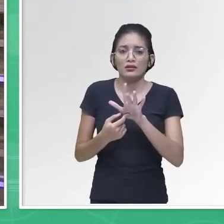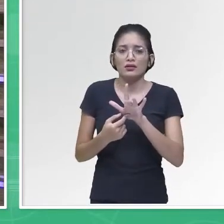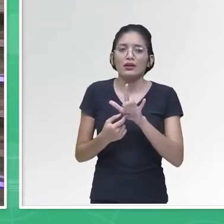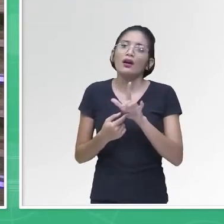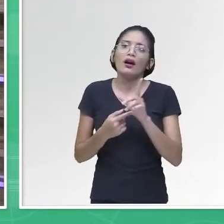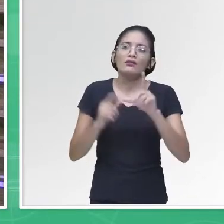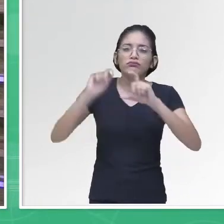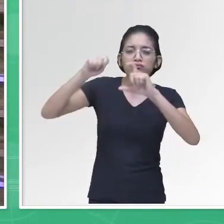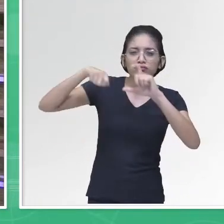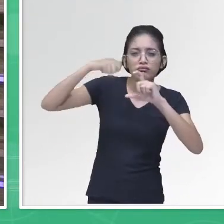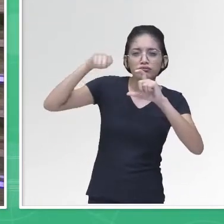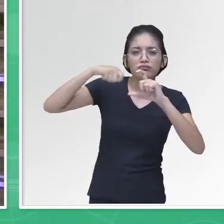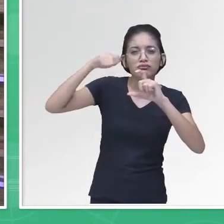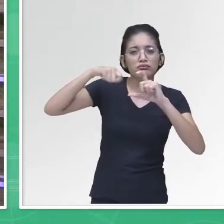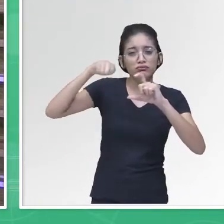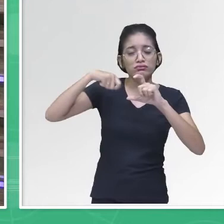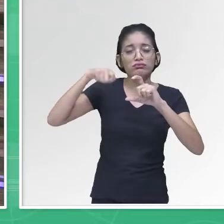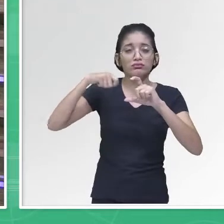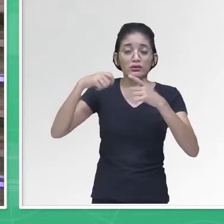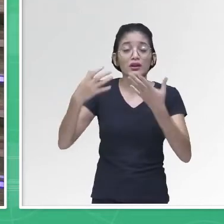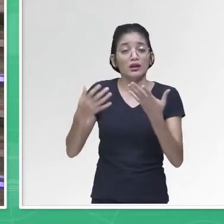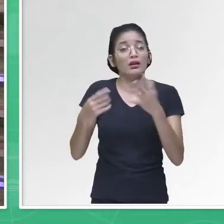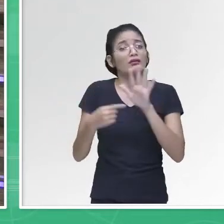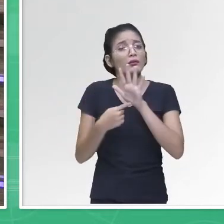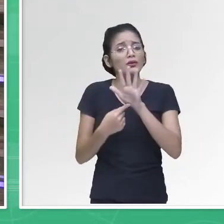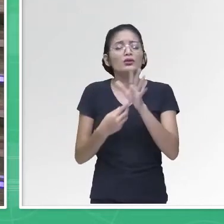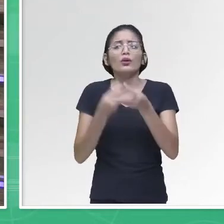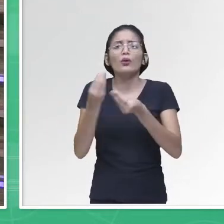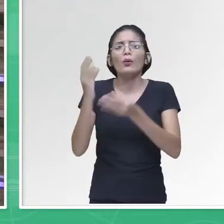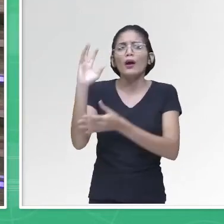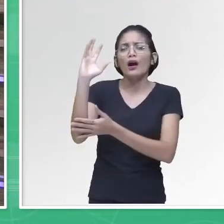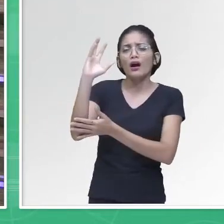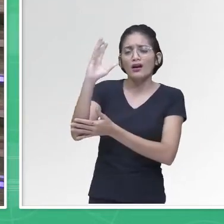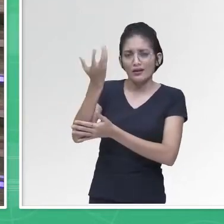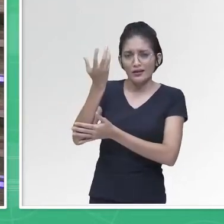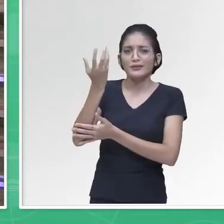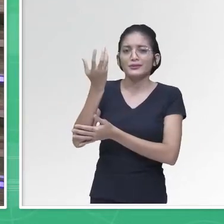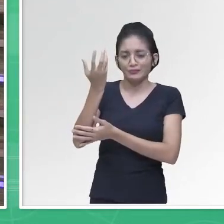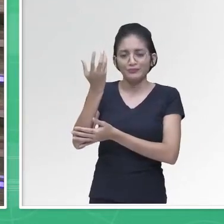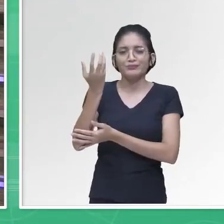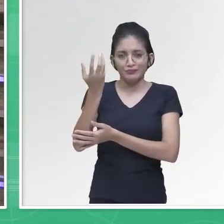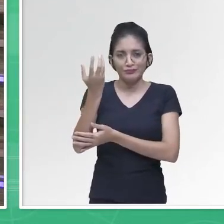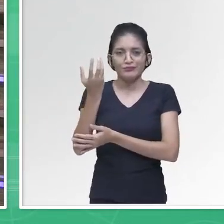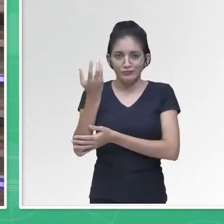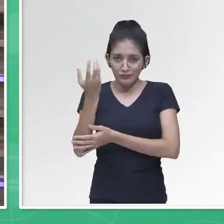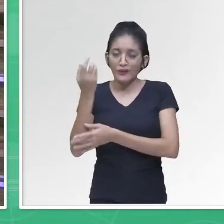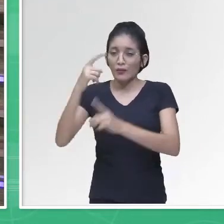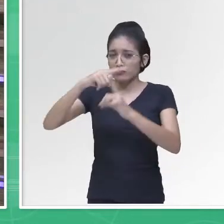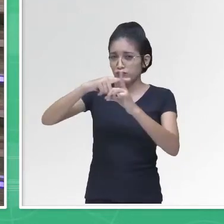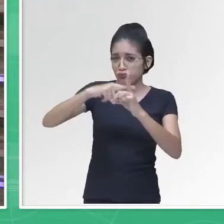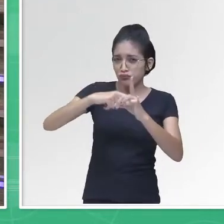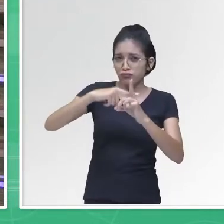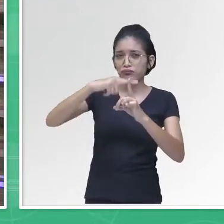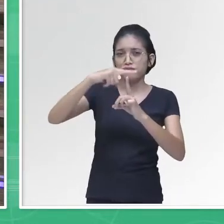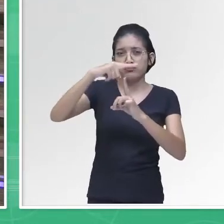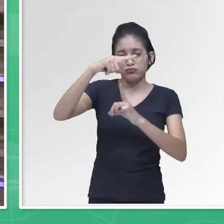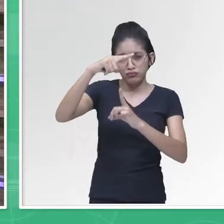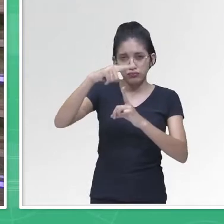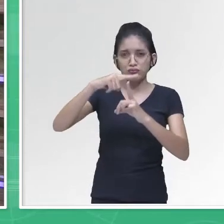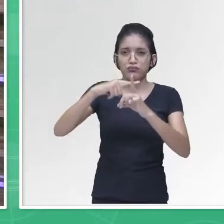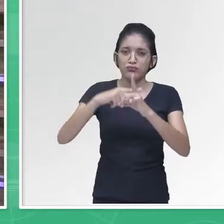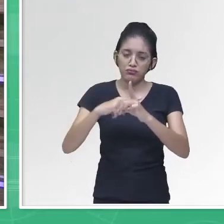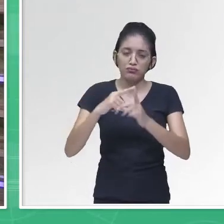animação, tá? E essa animação, ela vai nos mostrar a interferência da temperatura no aumento